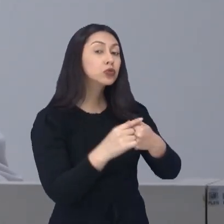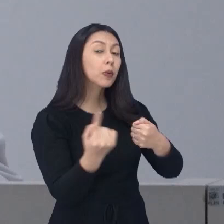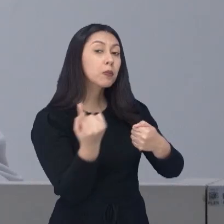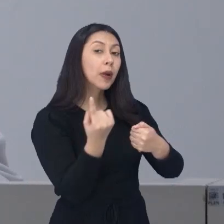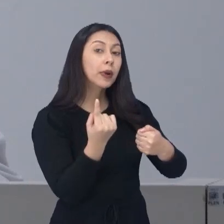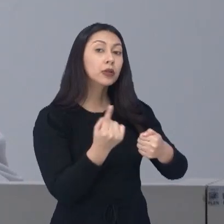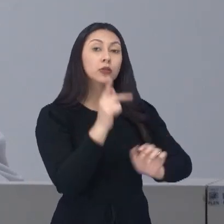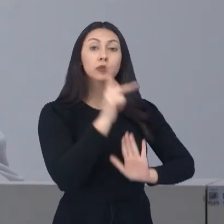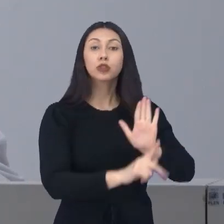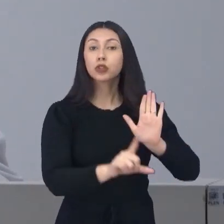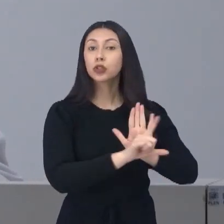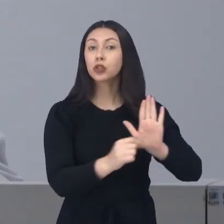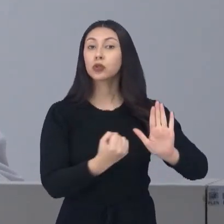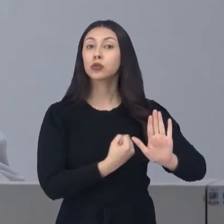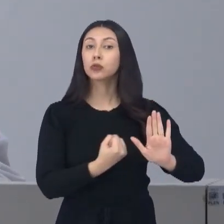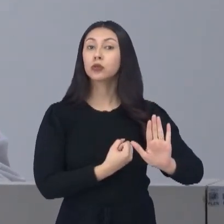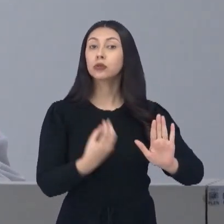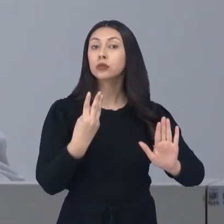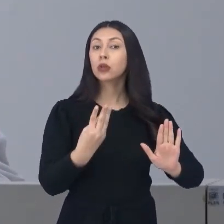número